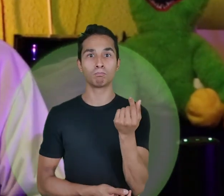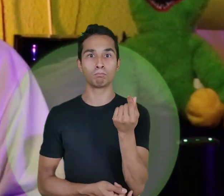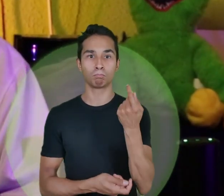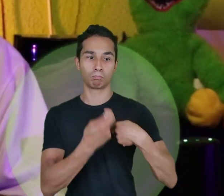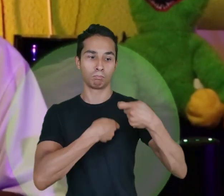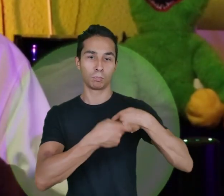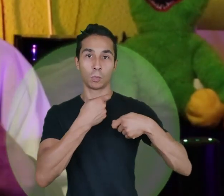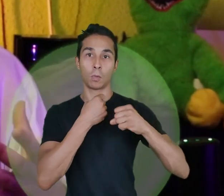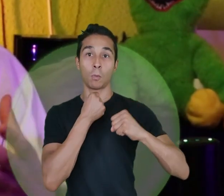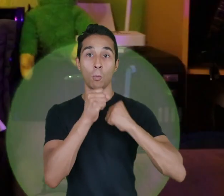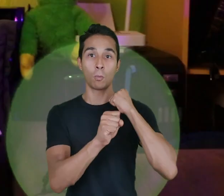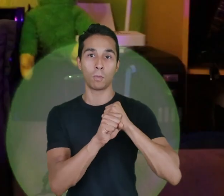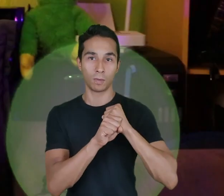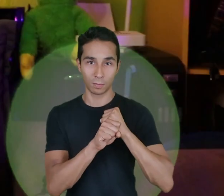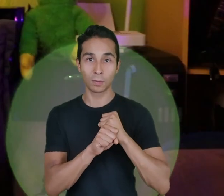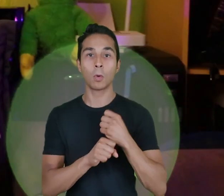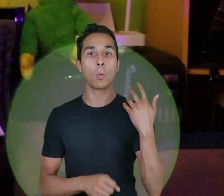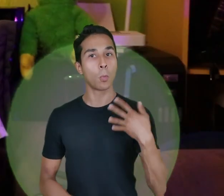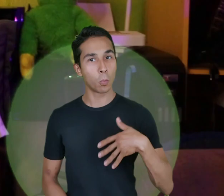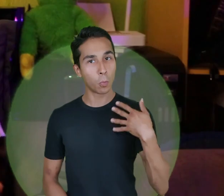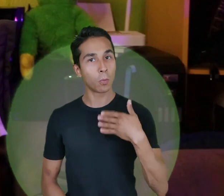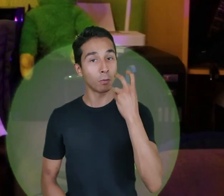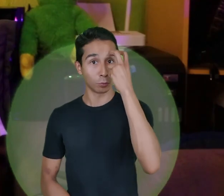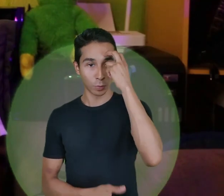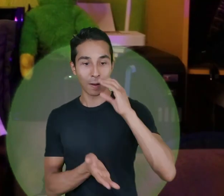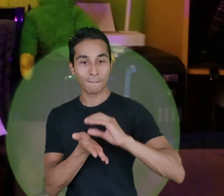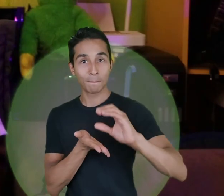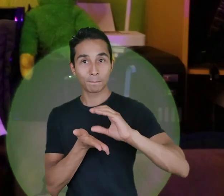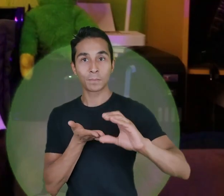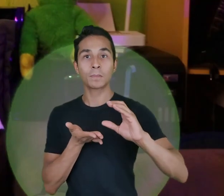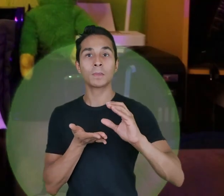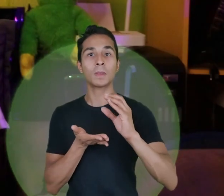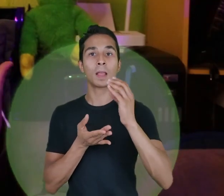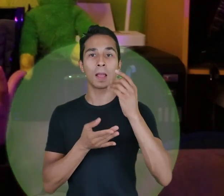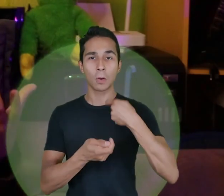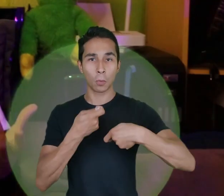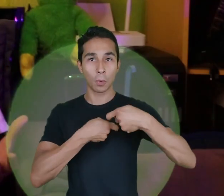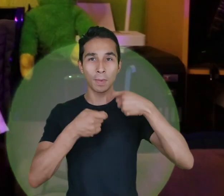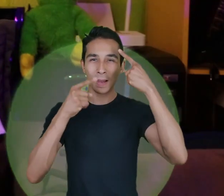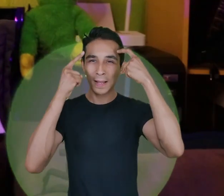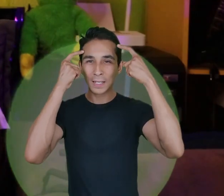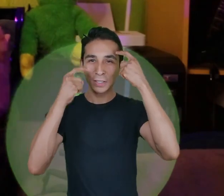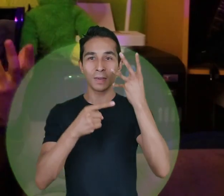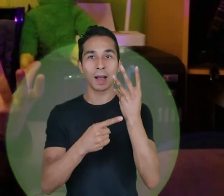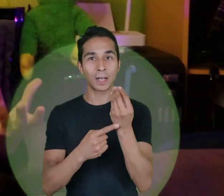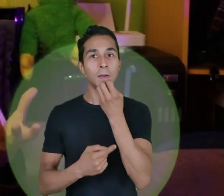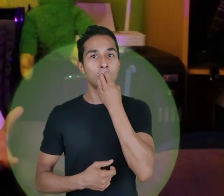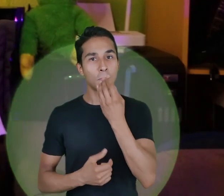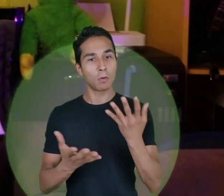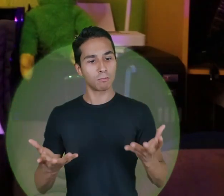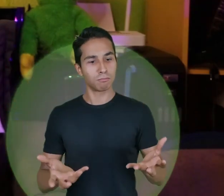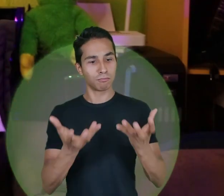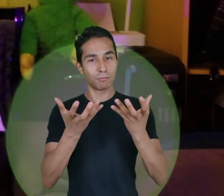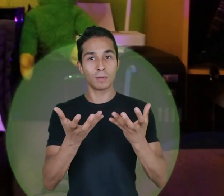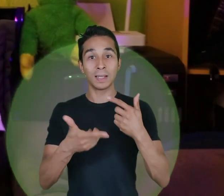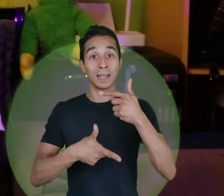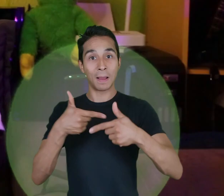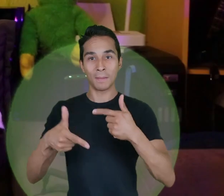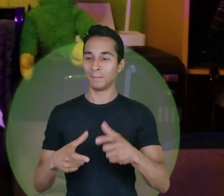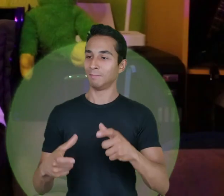assim, tipo, surreal, né, de como um investimento na cultura pode trazer uma economia criativa forte, render empregos,